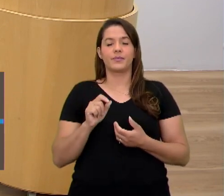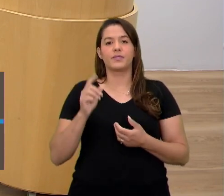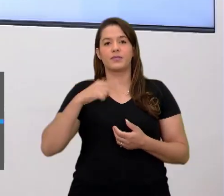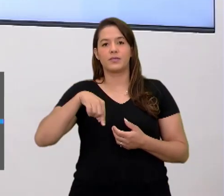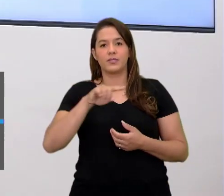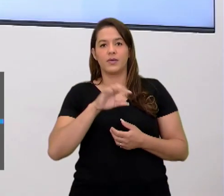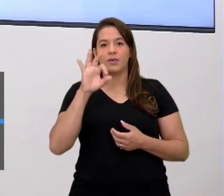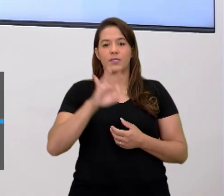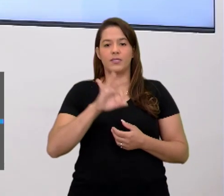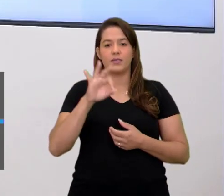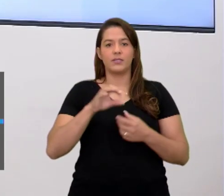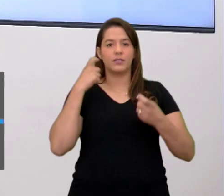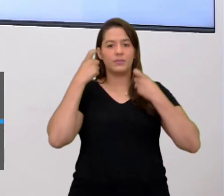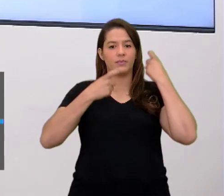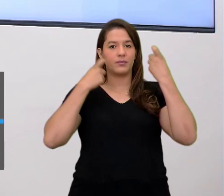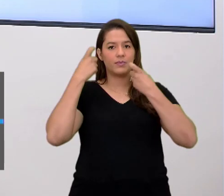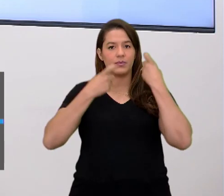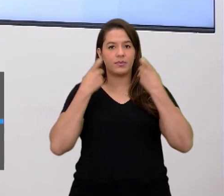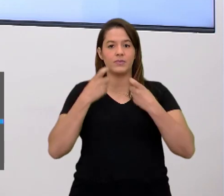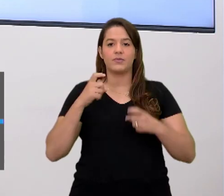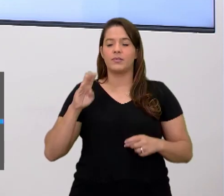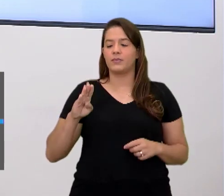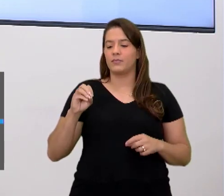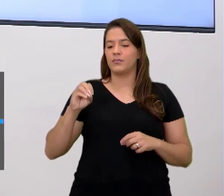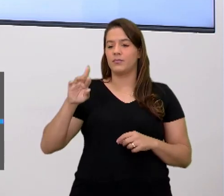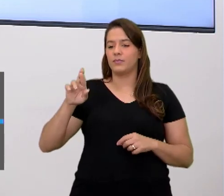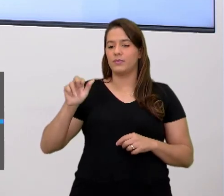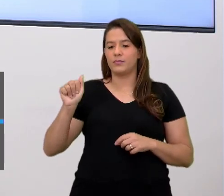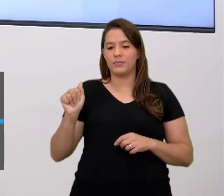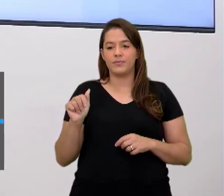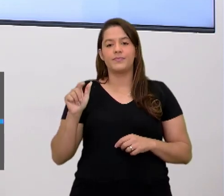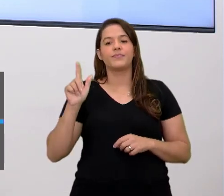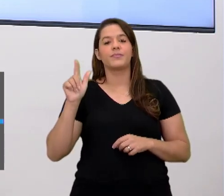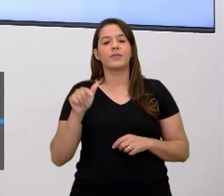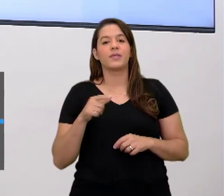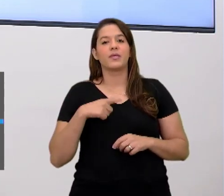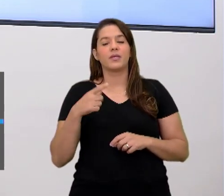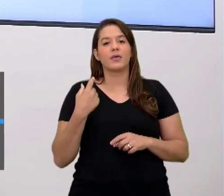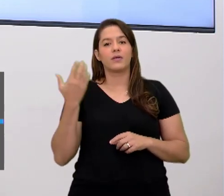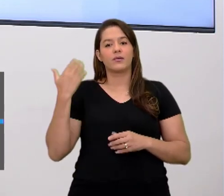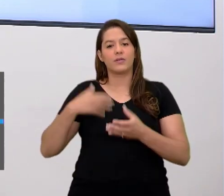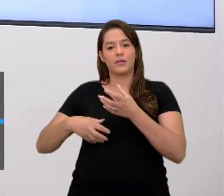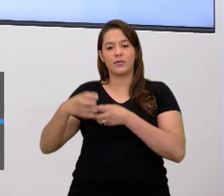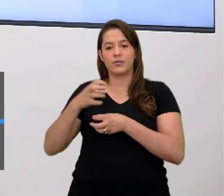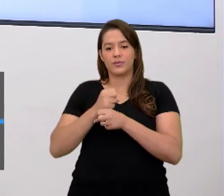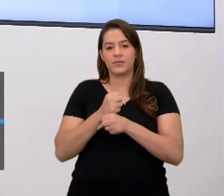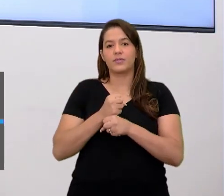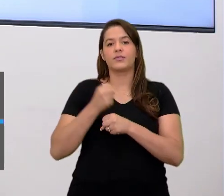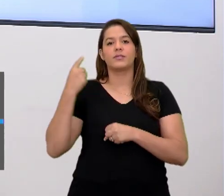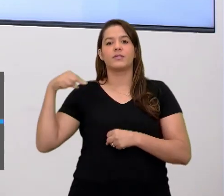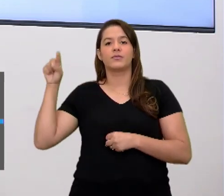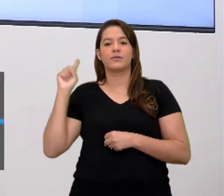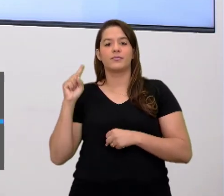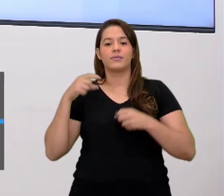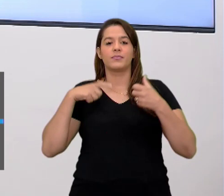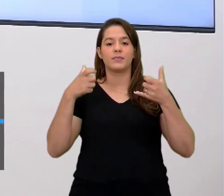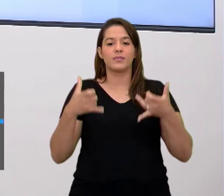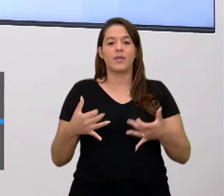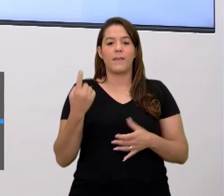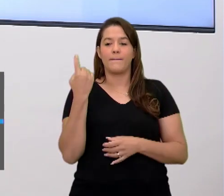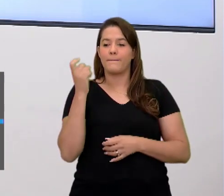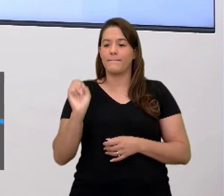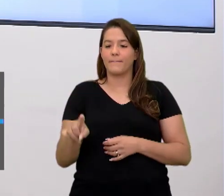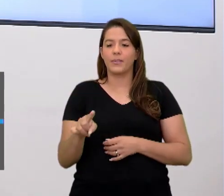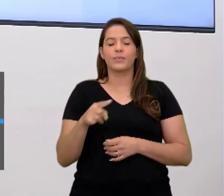lá em Borá, por exemplo, né, pela quantidade de habitantes, na última vez que eu vi, não chegava a 1.000 habitantes, para você ter noção, nossa, é